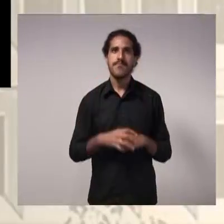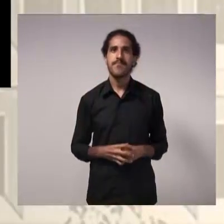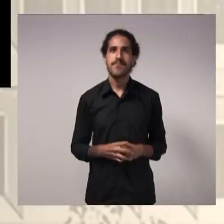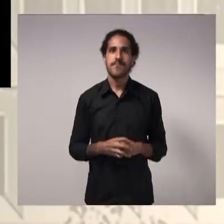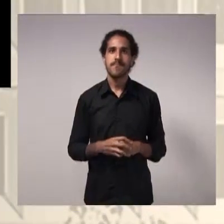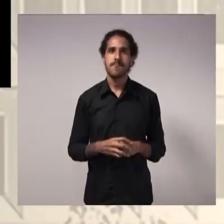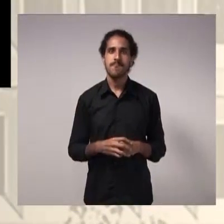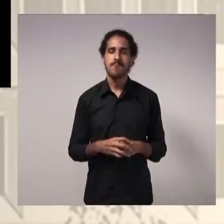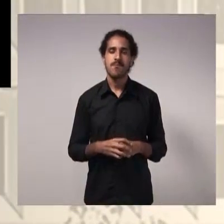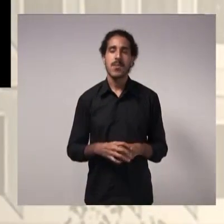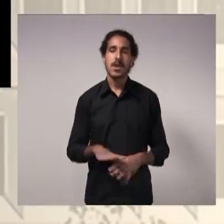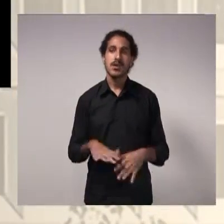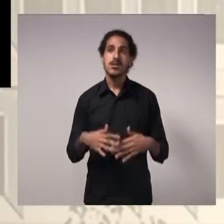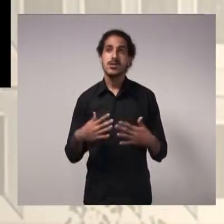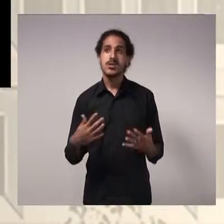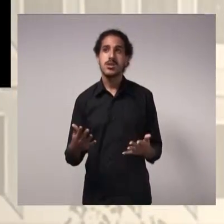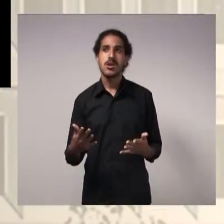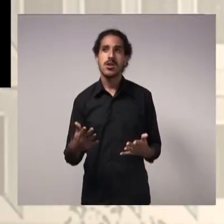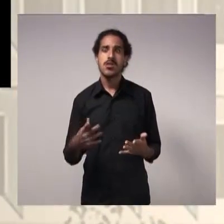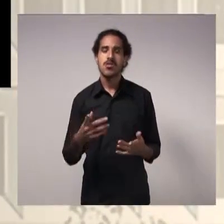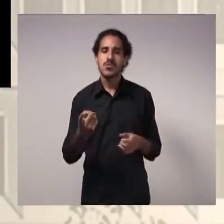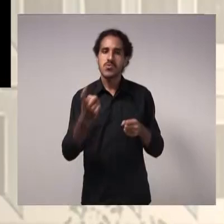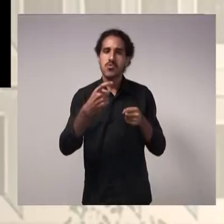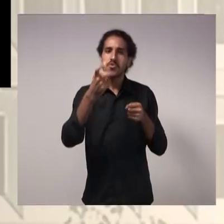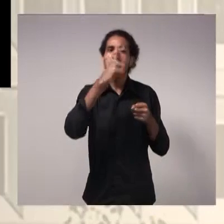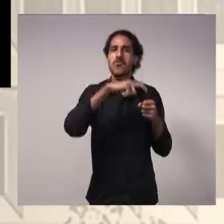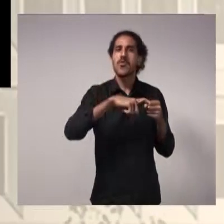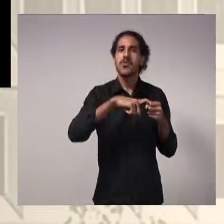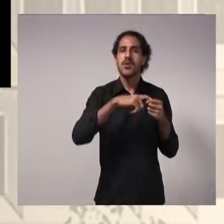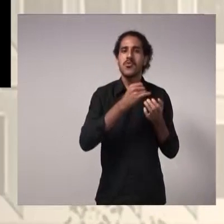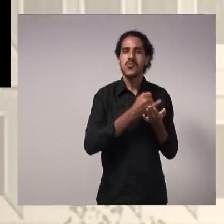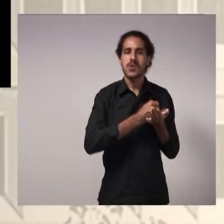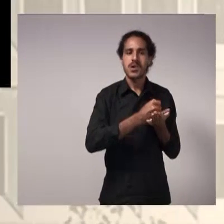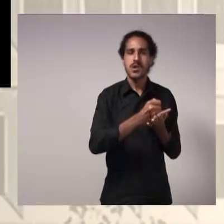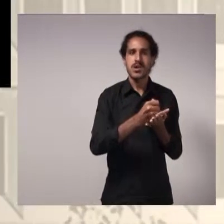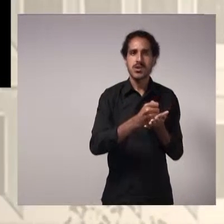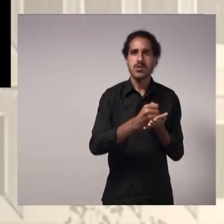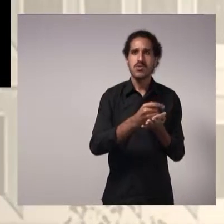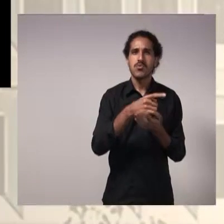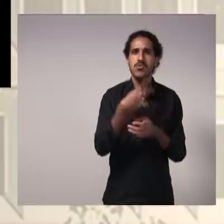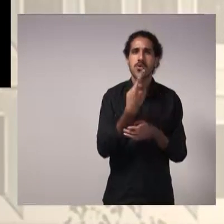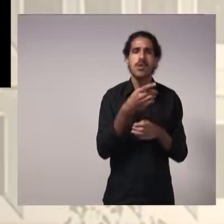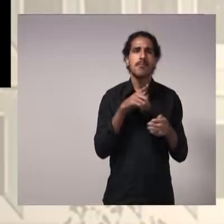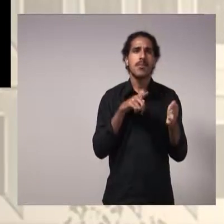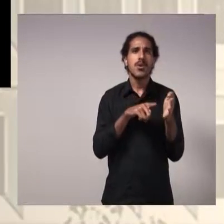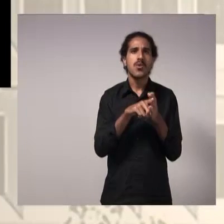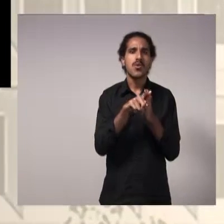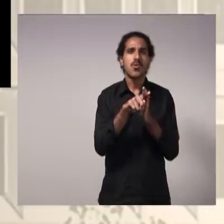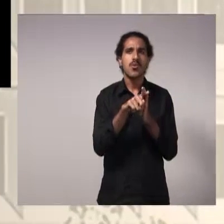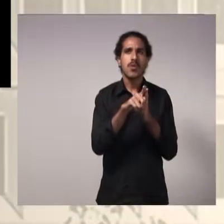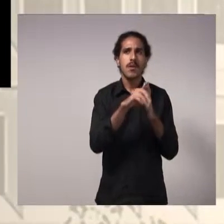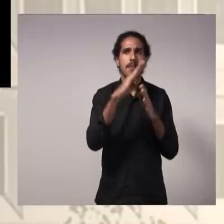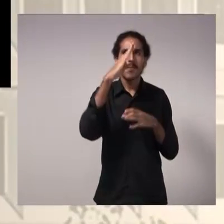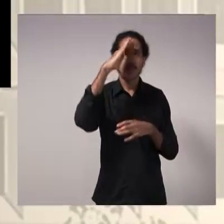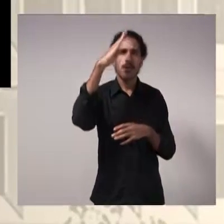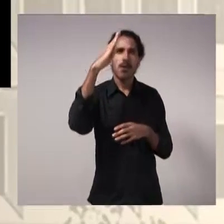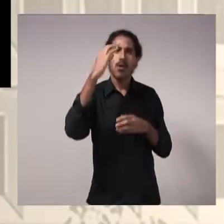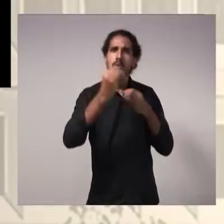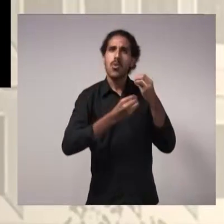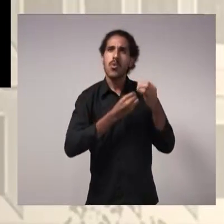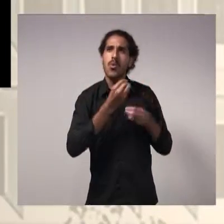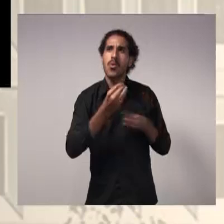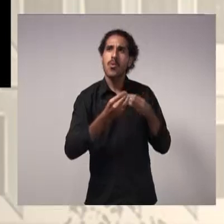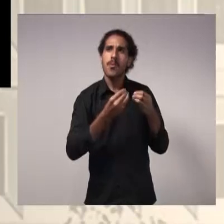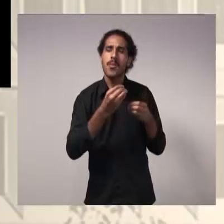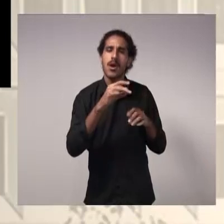E aí, retornando ao início da nossa pergunta-chave, né, arquitetura sustentável, o que